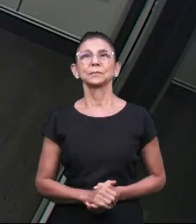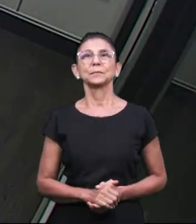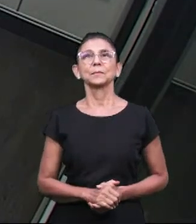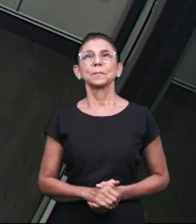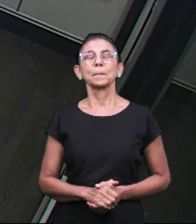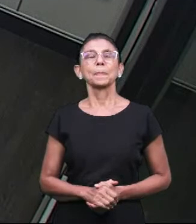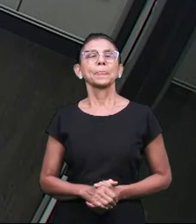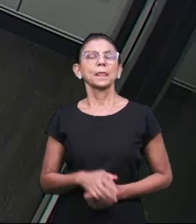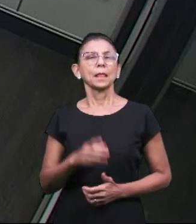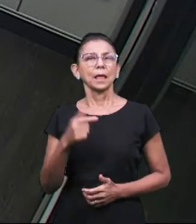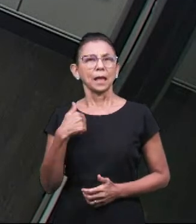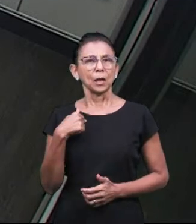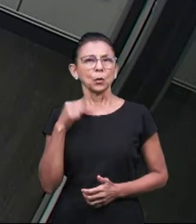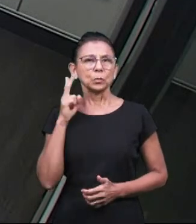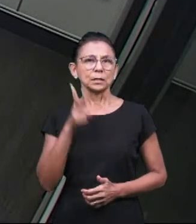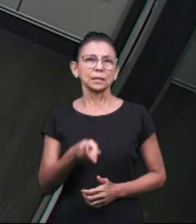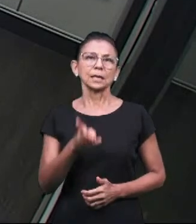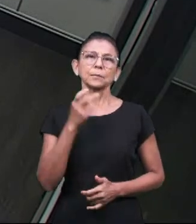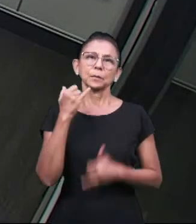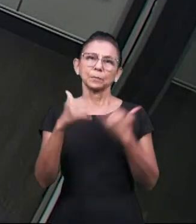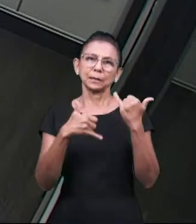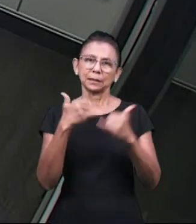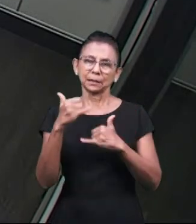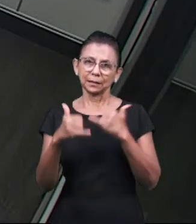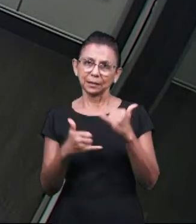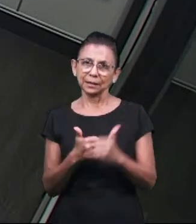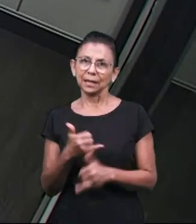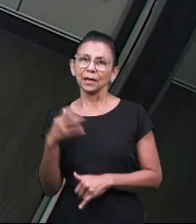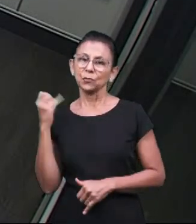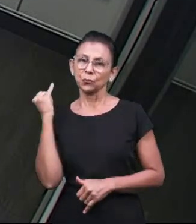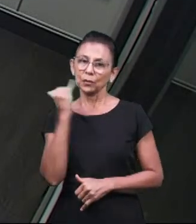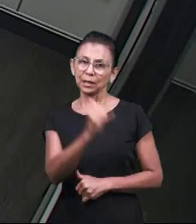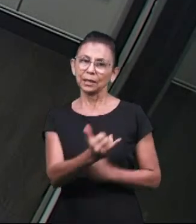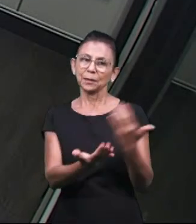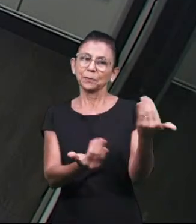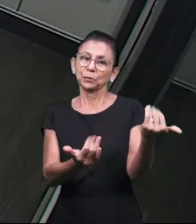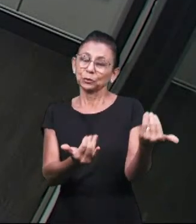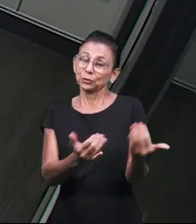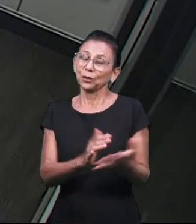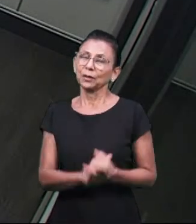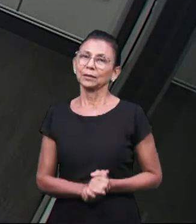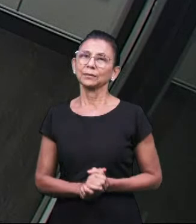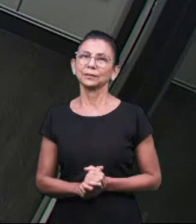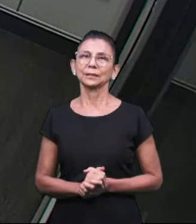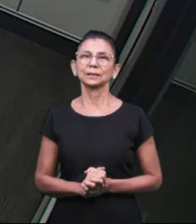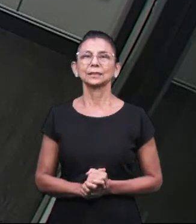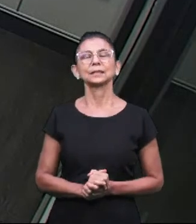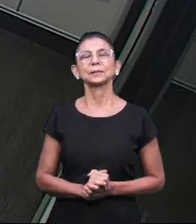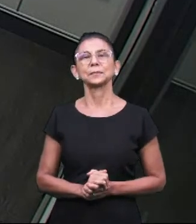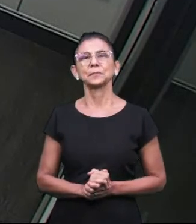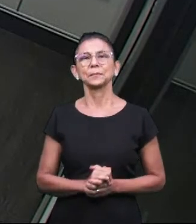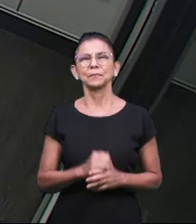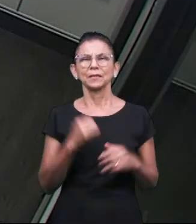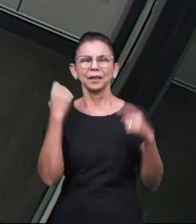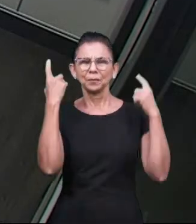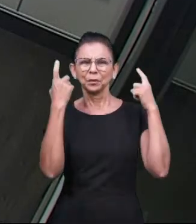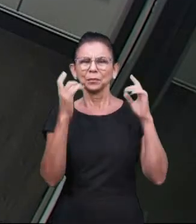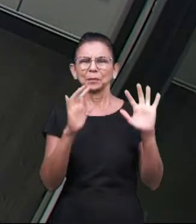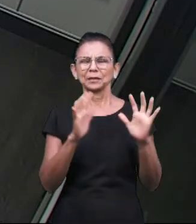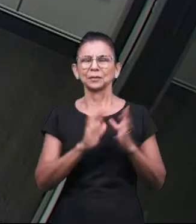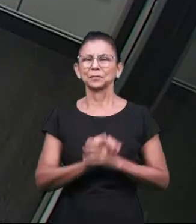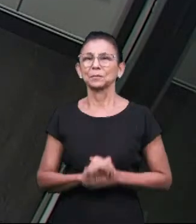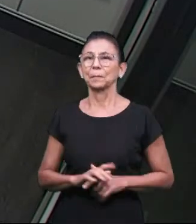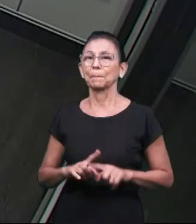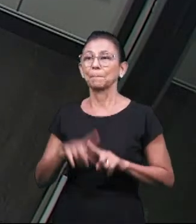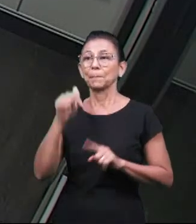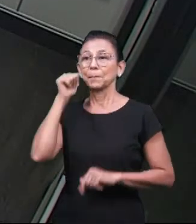sempre disse isso, brincando com os jovens, porque o jovem tem aquela preocupação dele natural. Mas as mulheres oram mais, não tenha dúvida. Eu